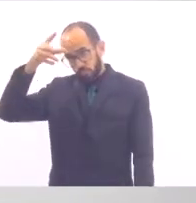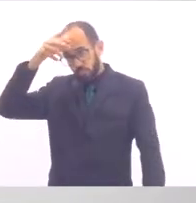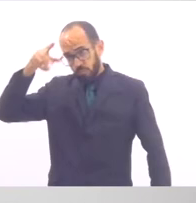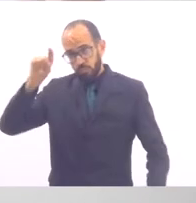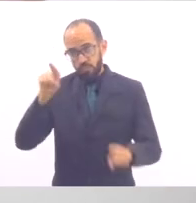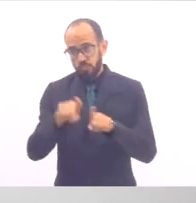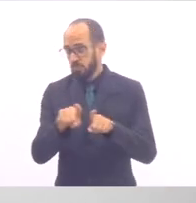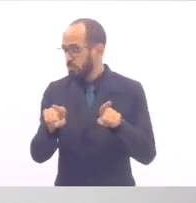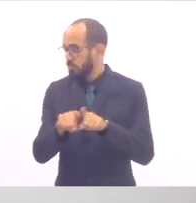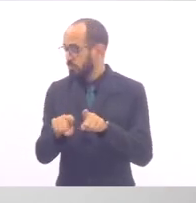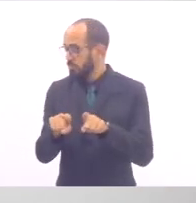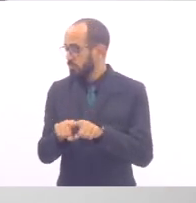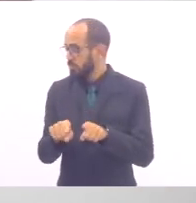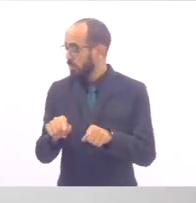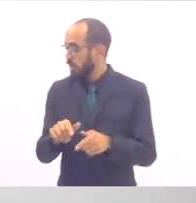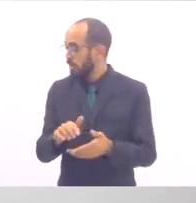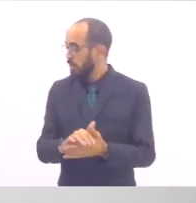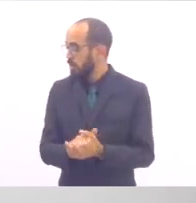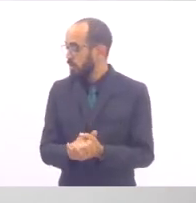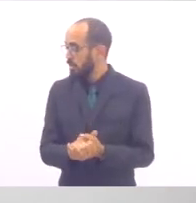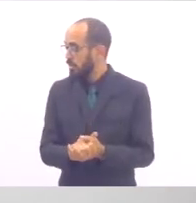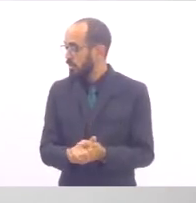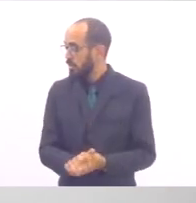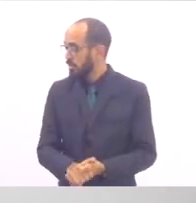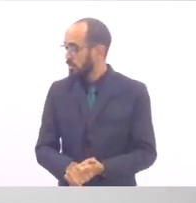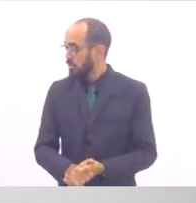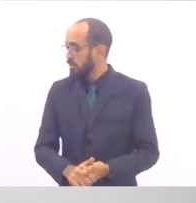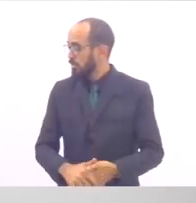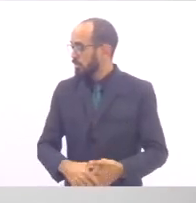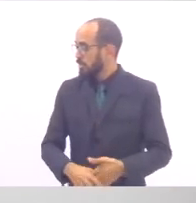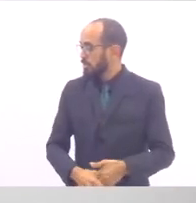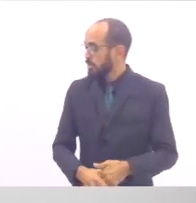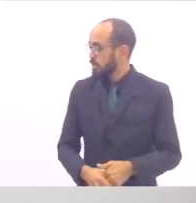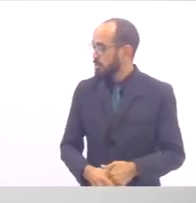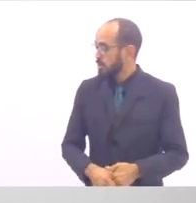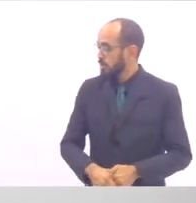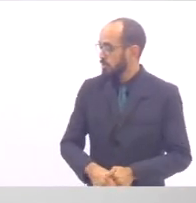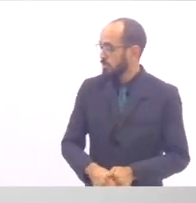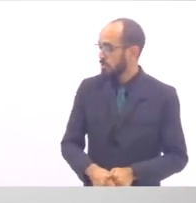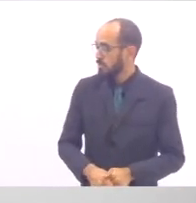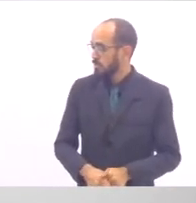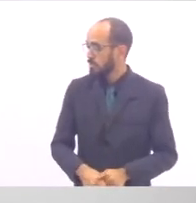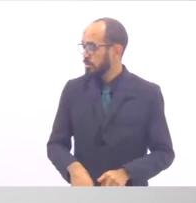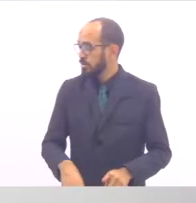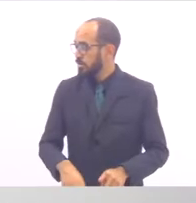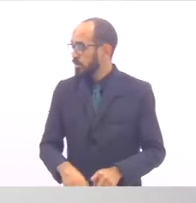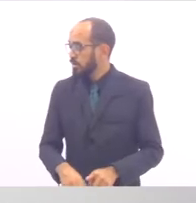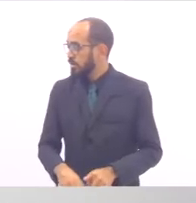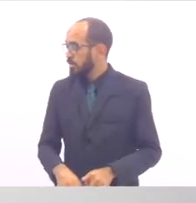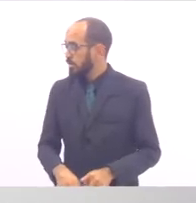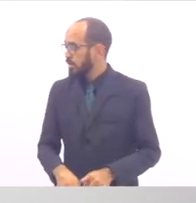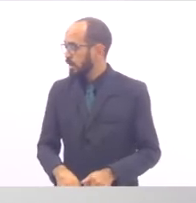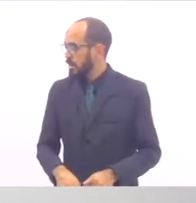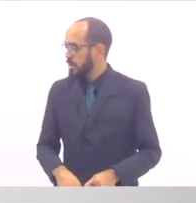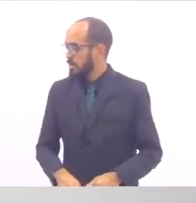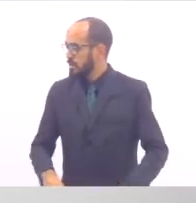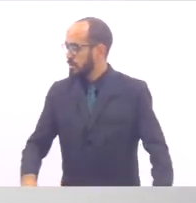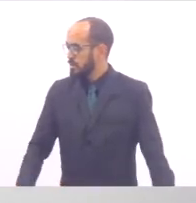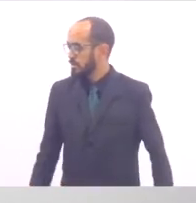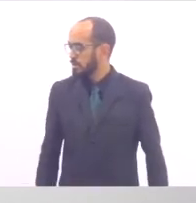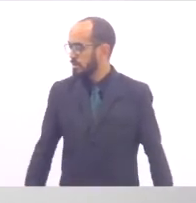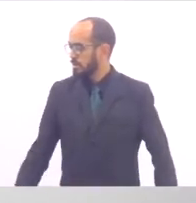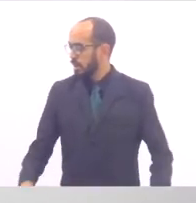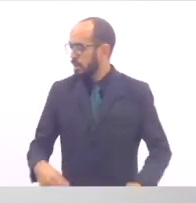forma totalmente distribuída entre todos os órgãos ambientais. E hoje a gente está nessa luta, né,